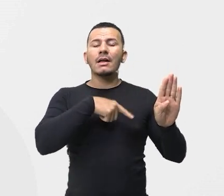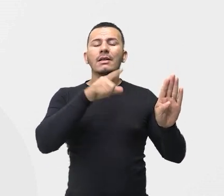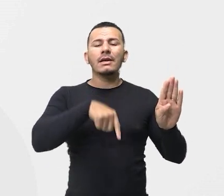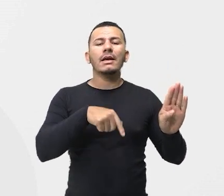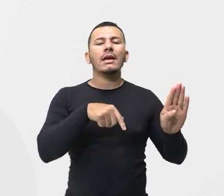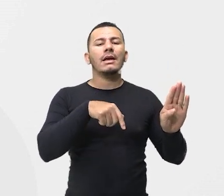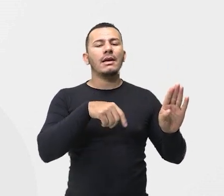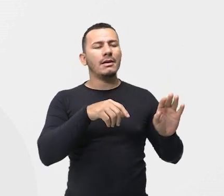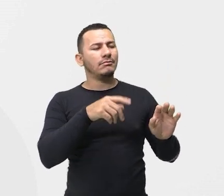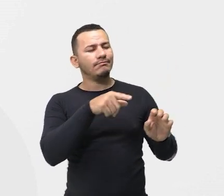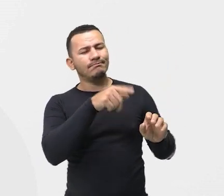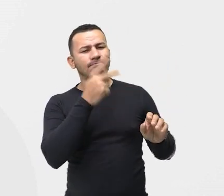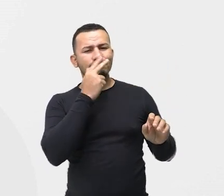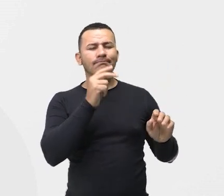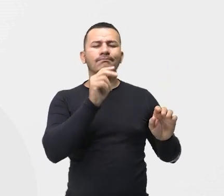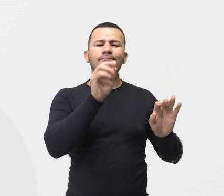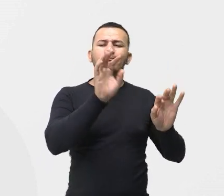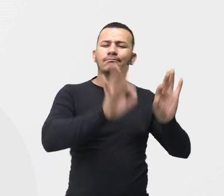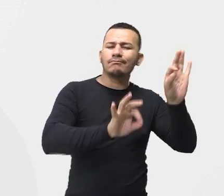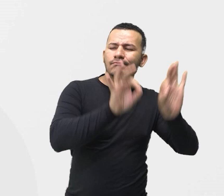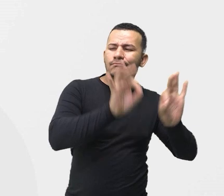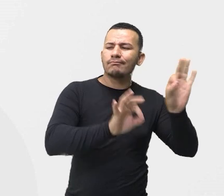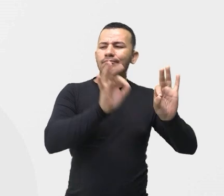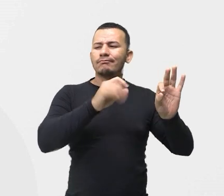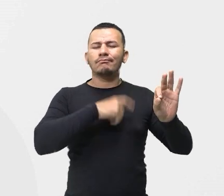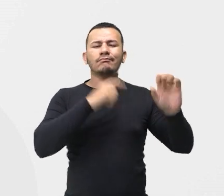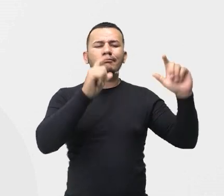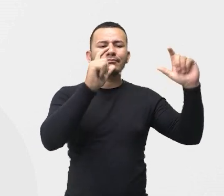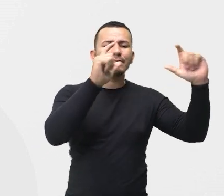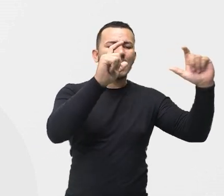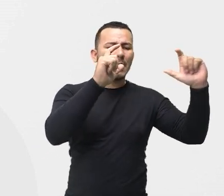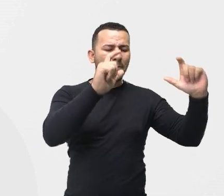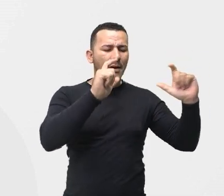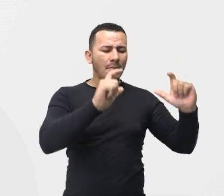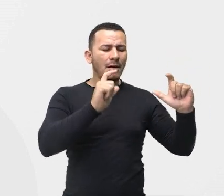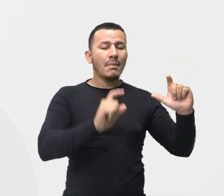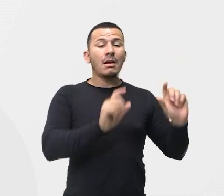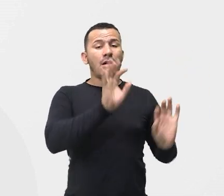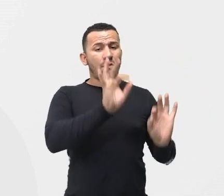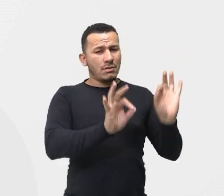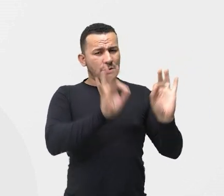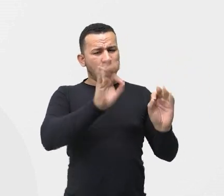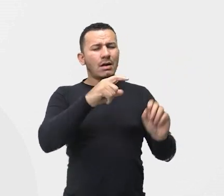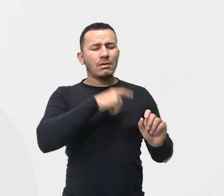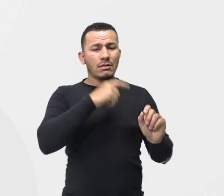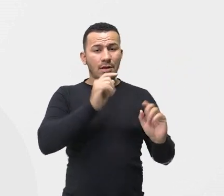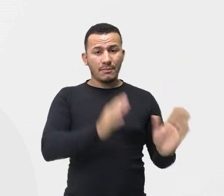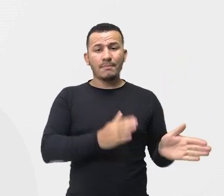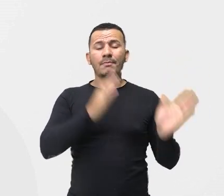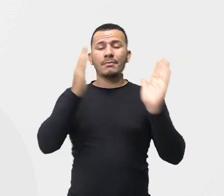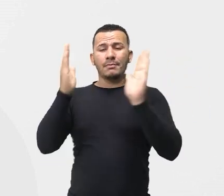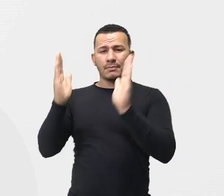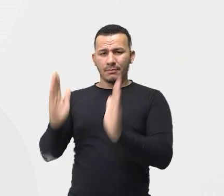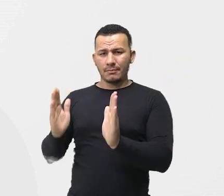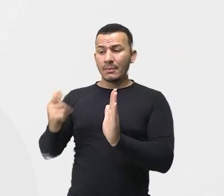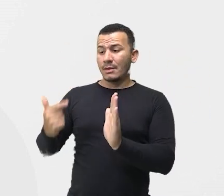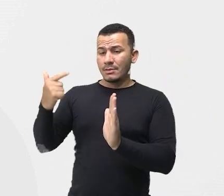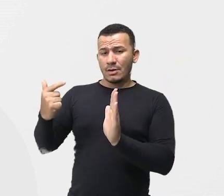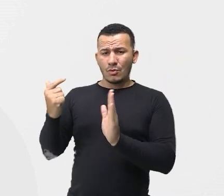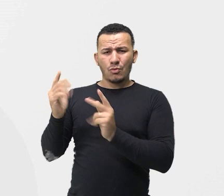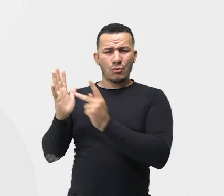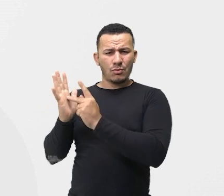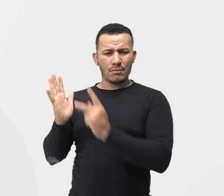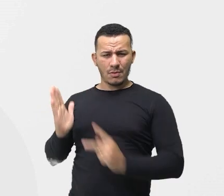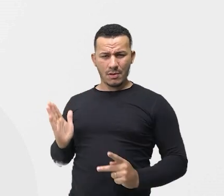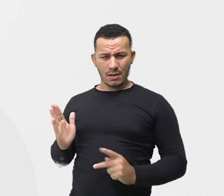uma maneira um pouco mais regular, né? Nós temos aí o agrupamento em estrofes. Já na segunda